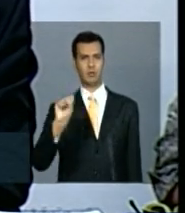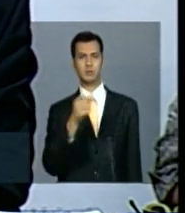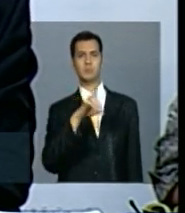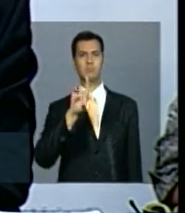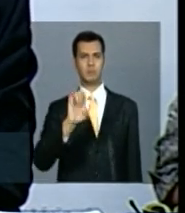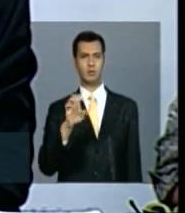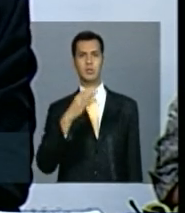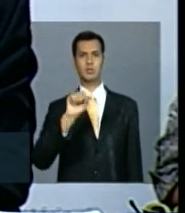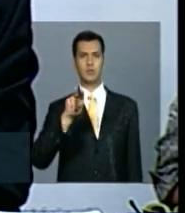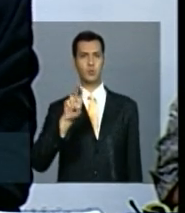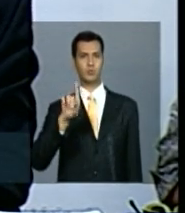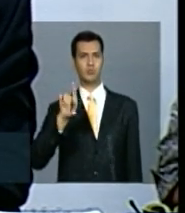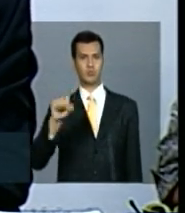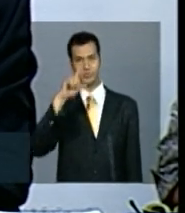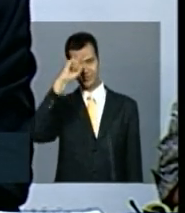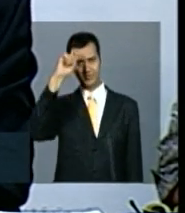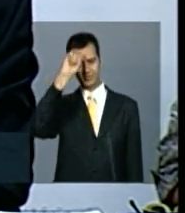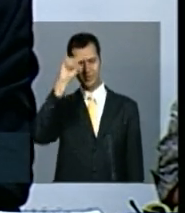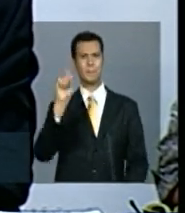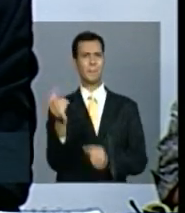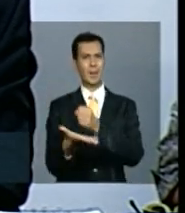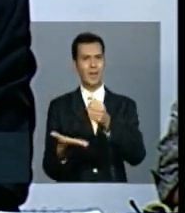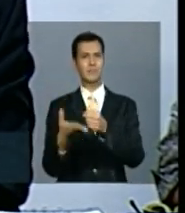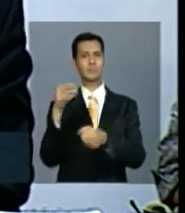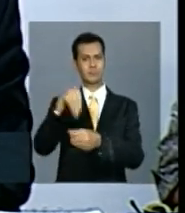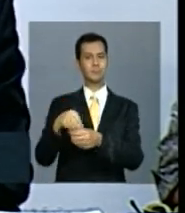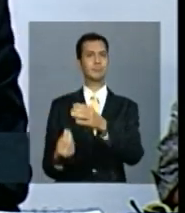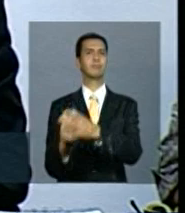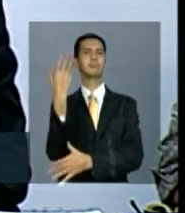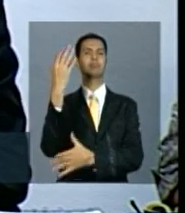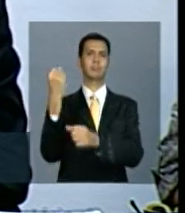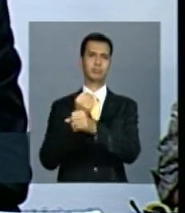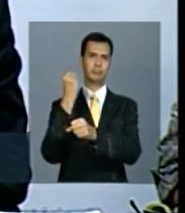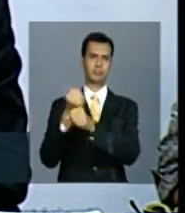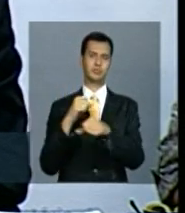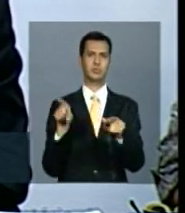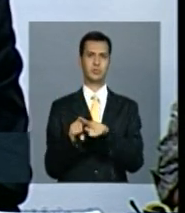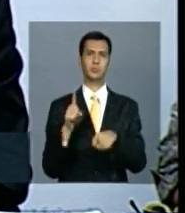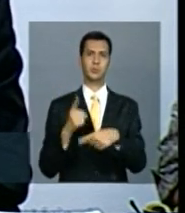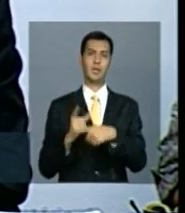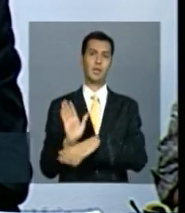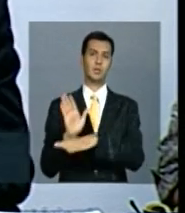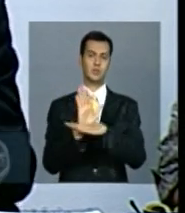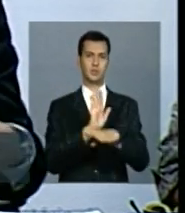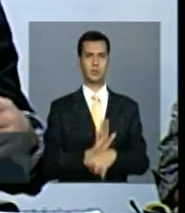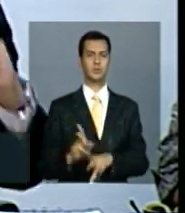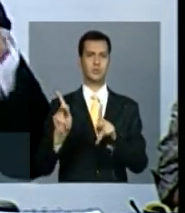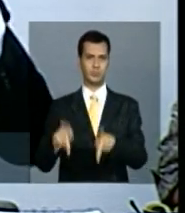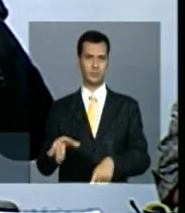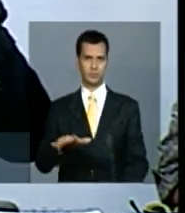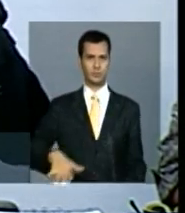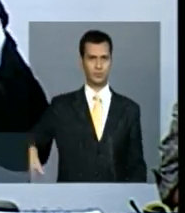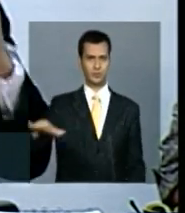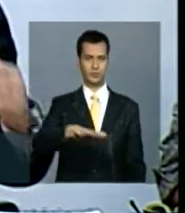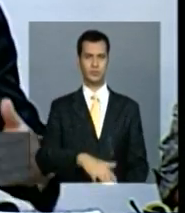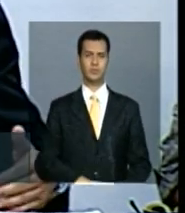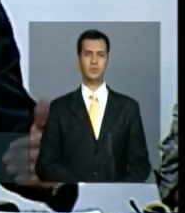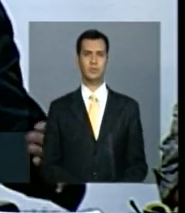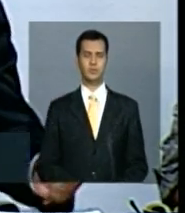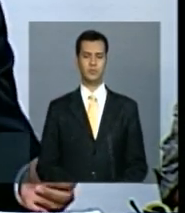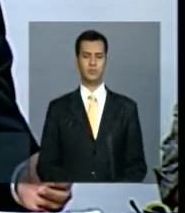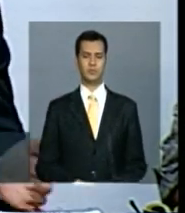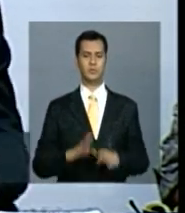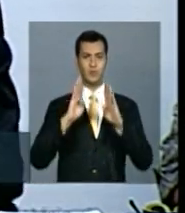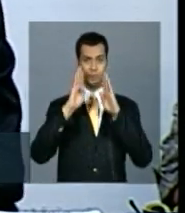que se leve serviços atenção básica cuidados à saúde para essa população Extrem pobre com com um